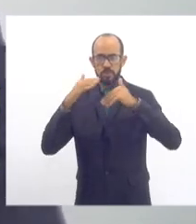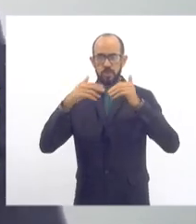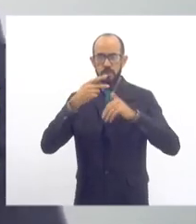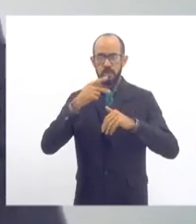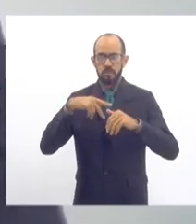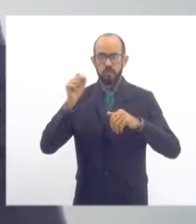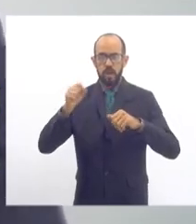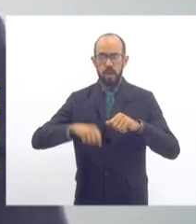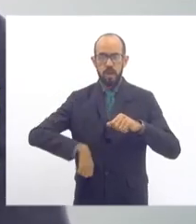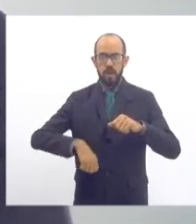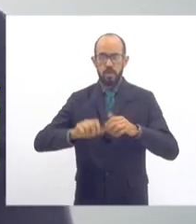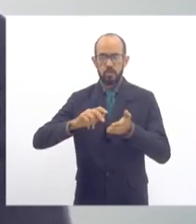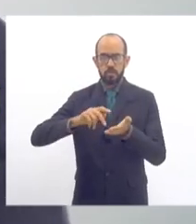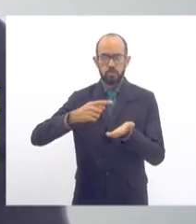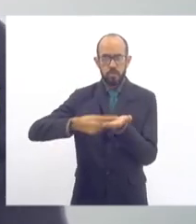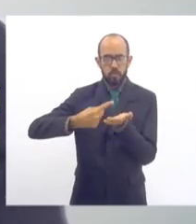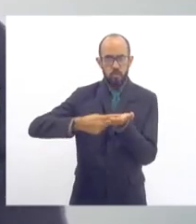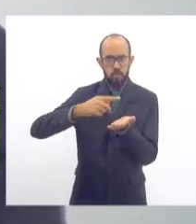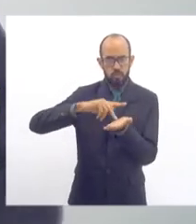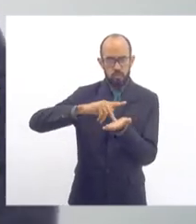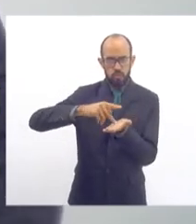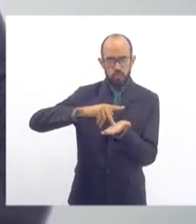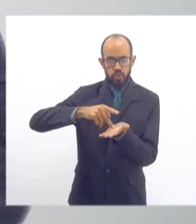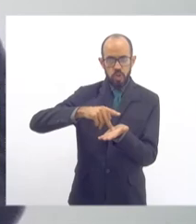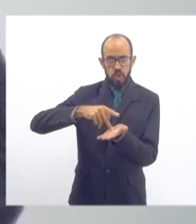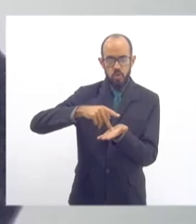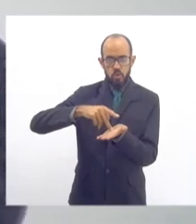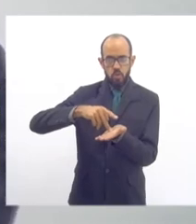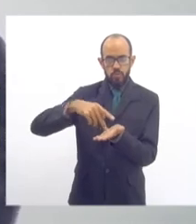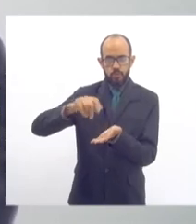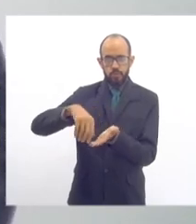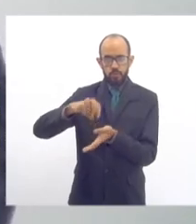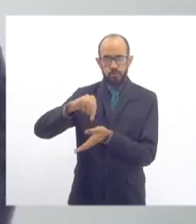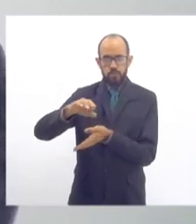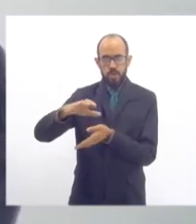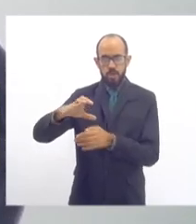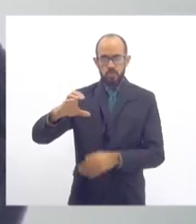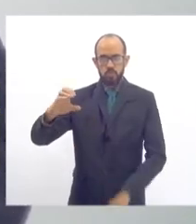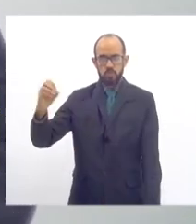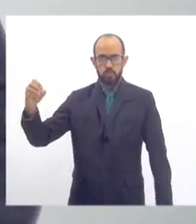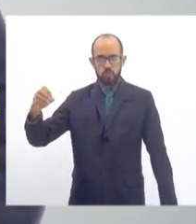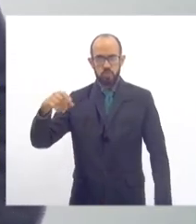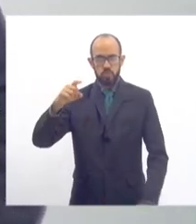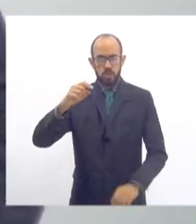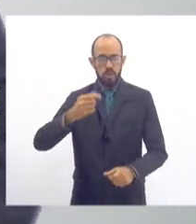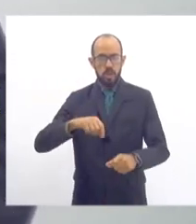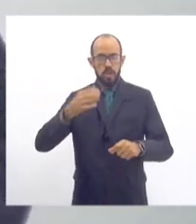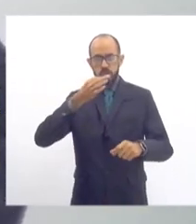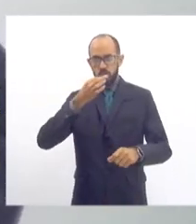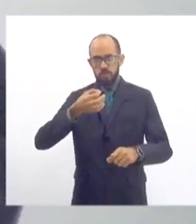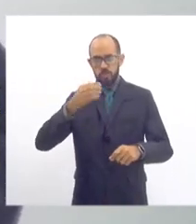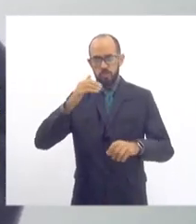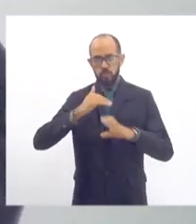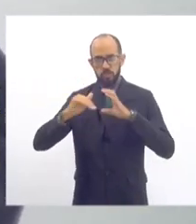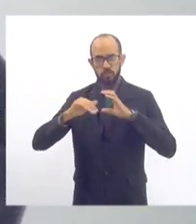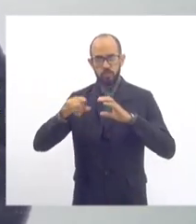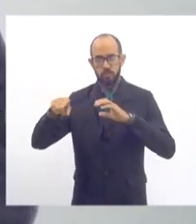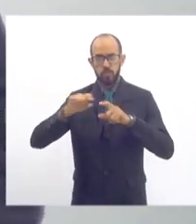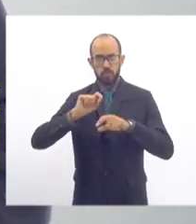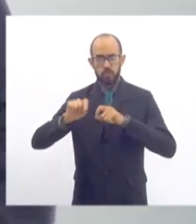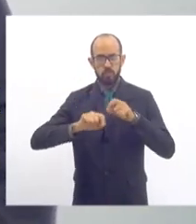março. Esse dissídio de março ele realmente constava isso, esse posicionamento, que era o envio, que